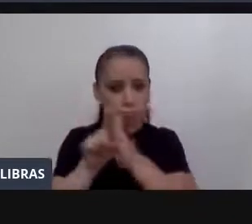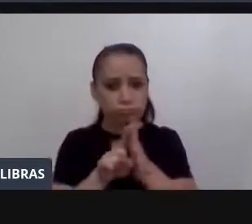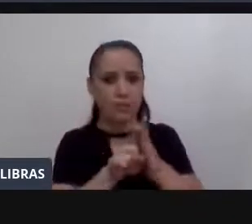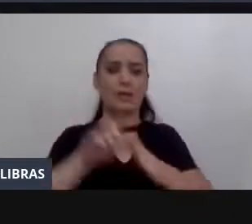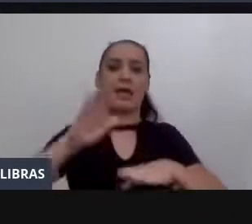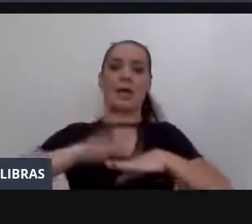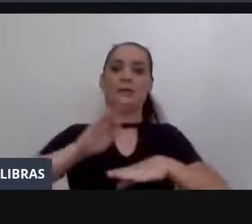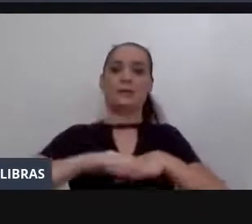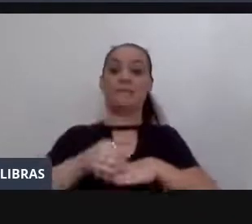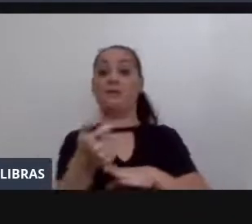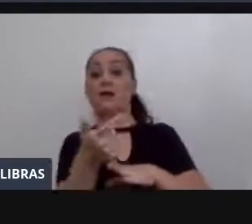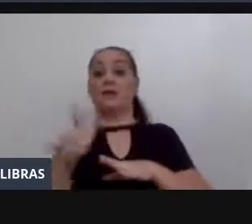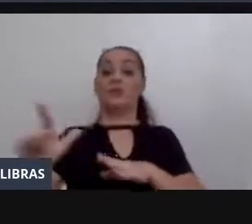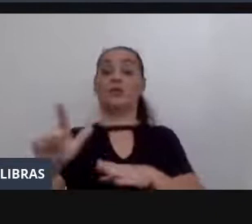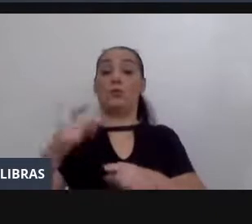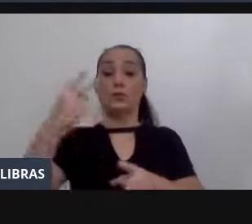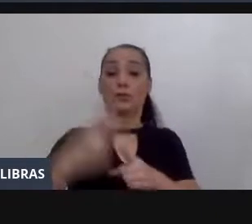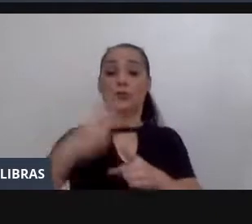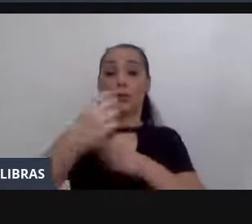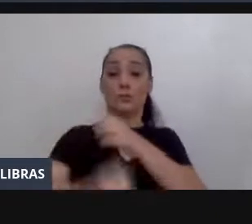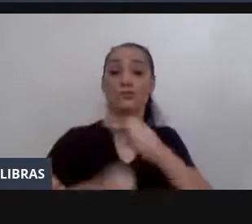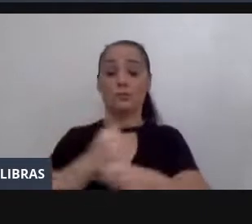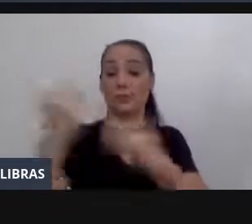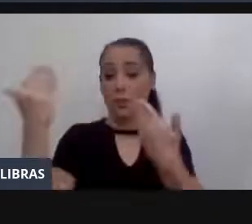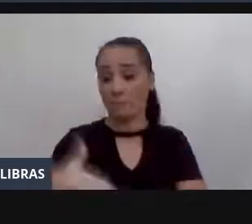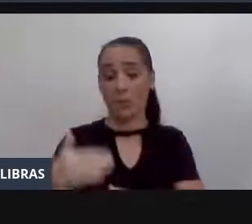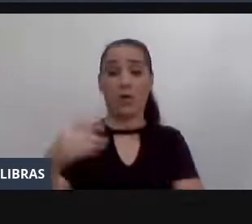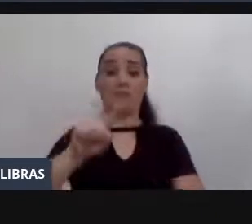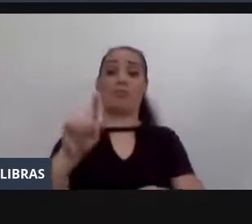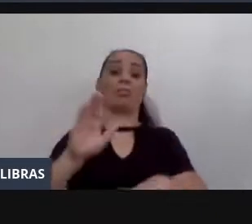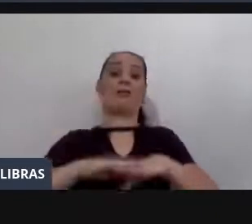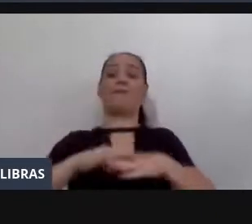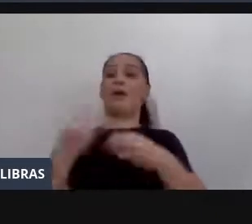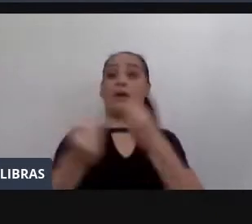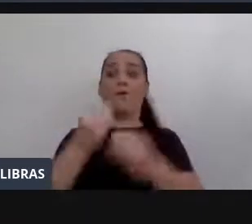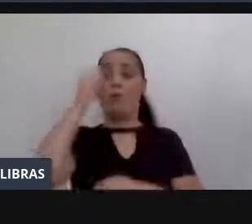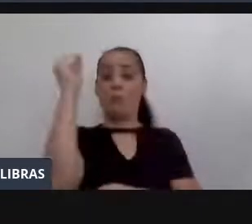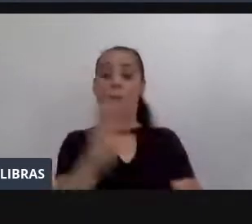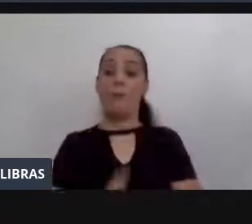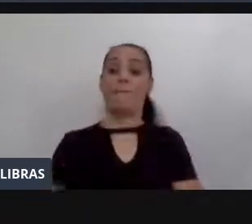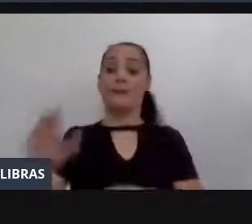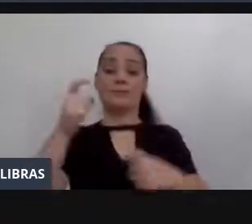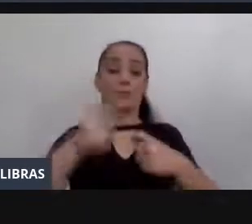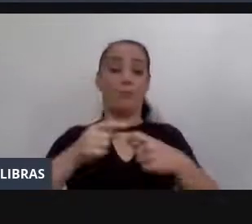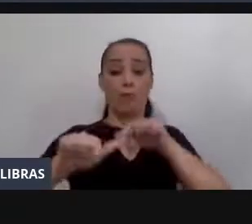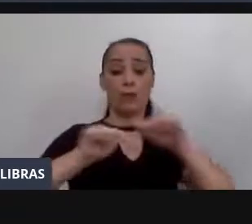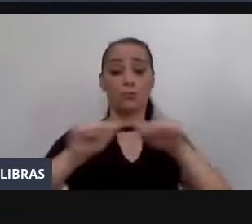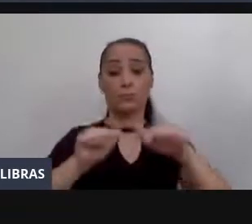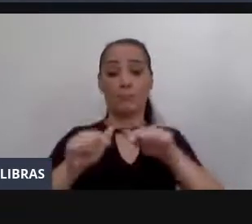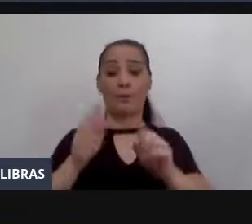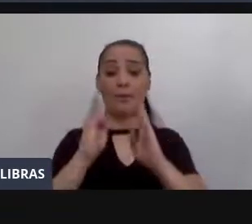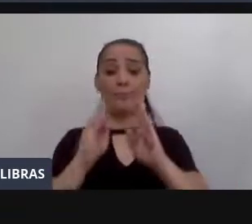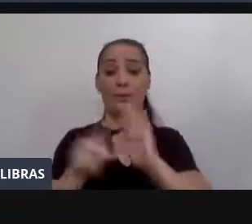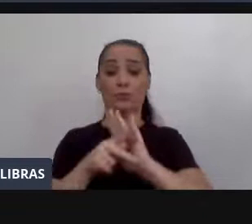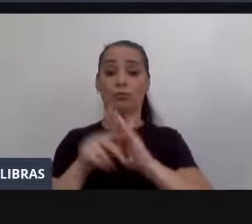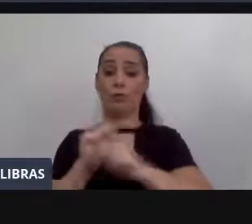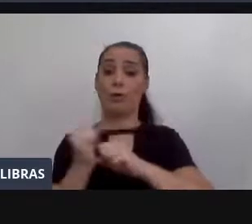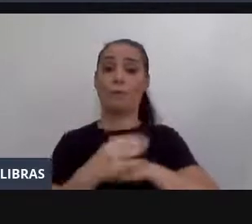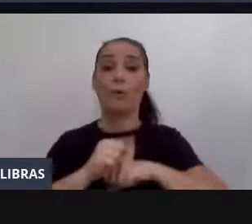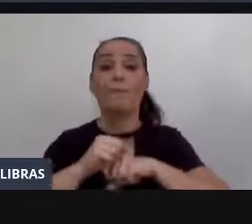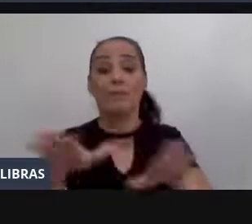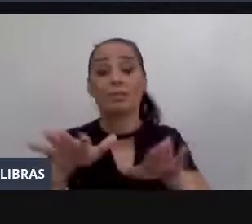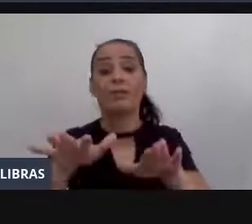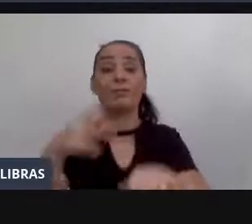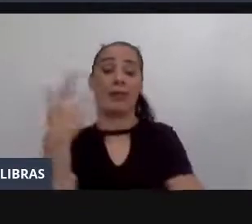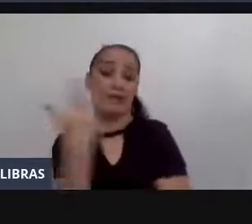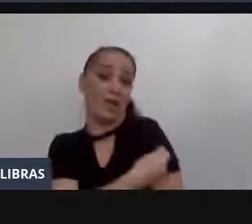lei de aplicar 2 vezes por ano, como que essas pessoas vão atuar como médicos no Brasil num período de pandemia? Volto a dizer, onde a gente não tem vacina